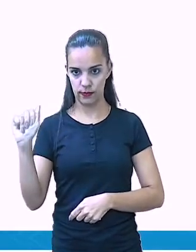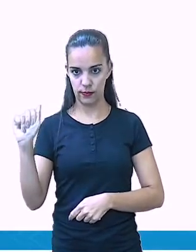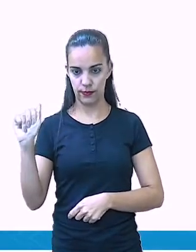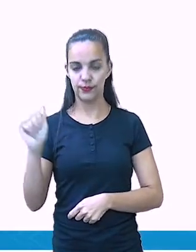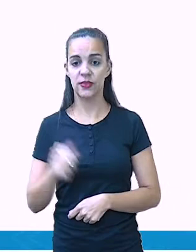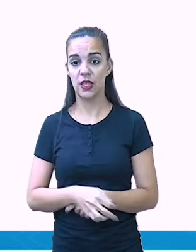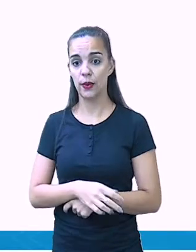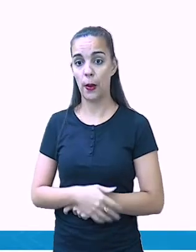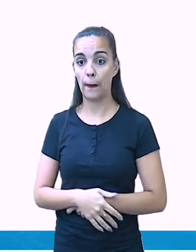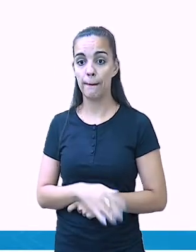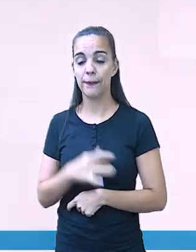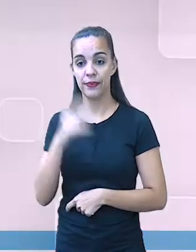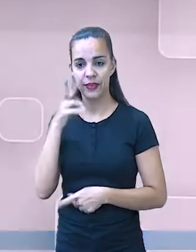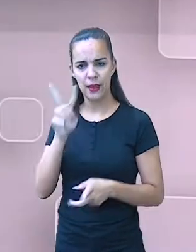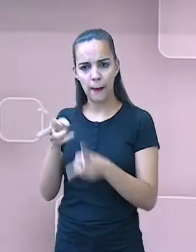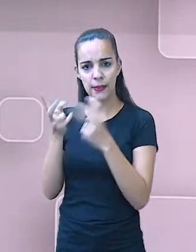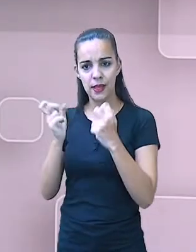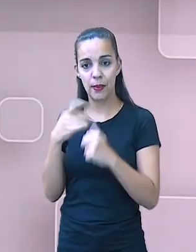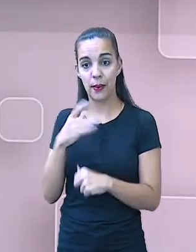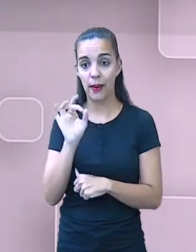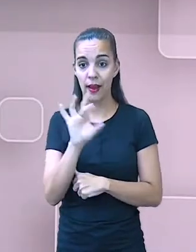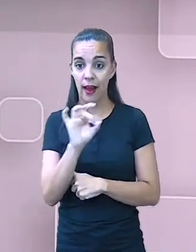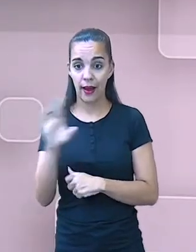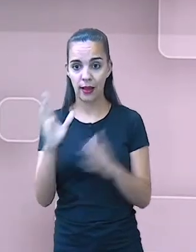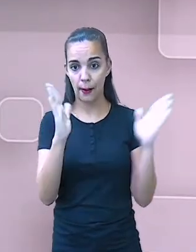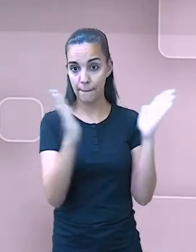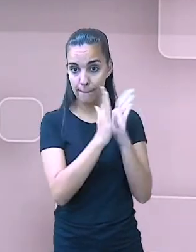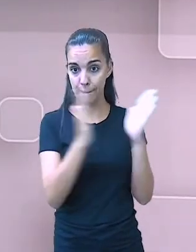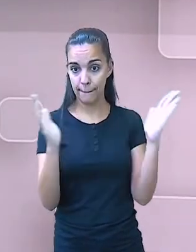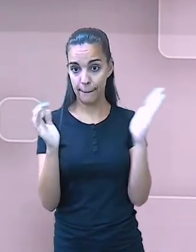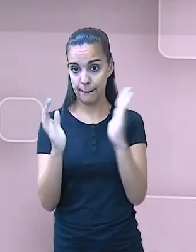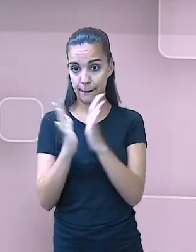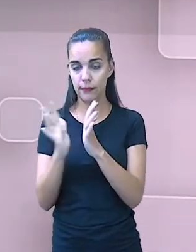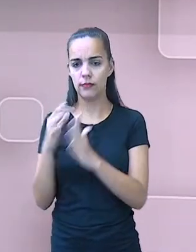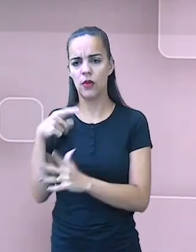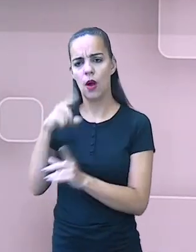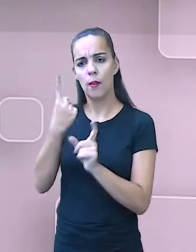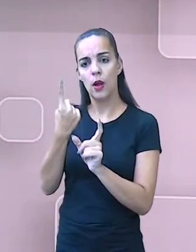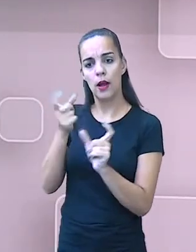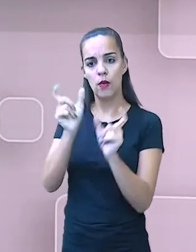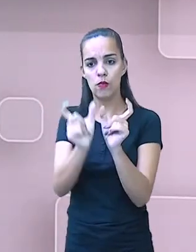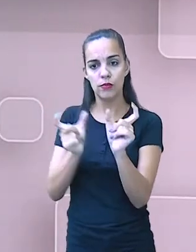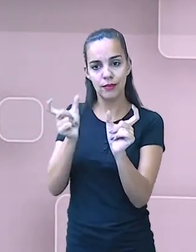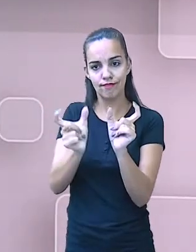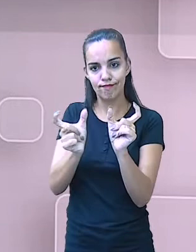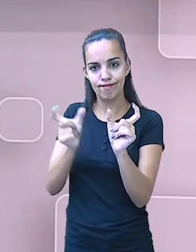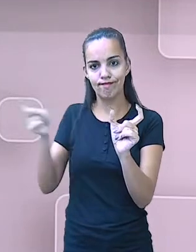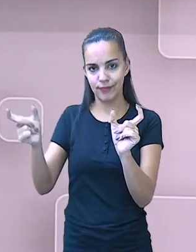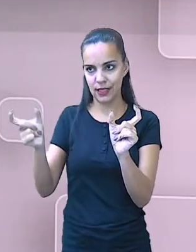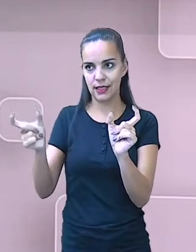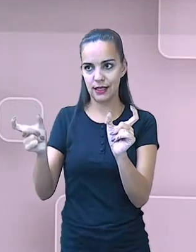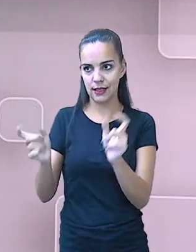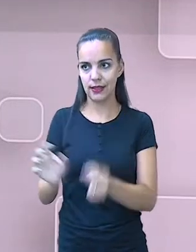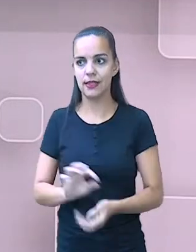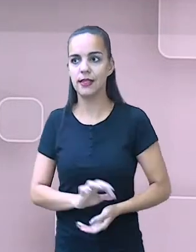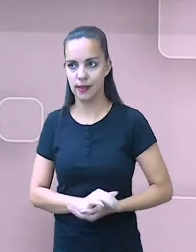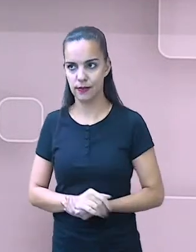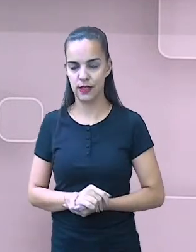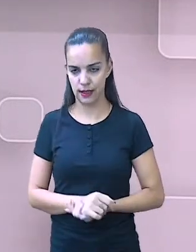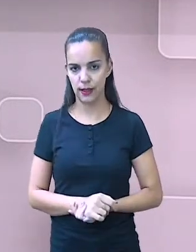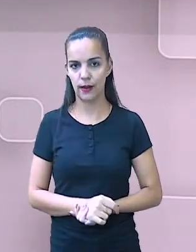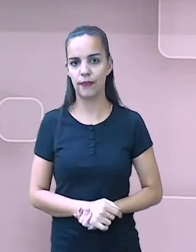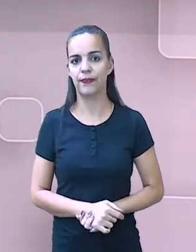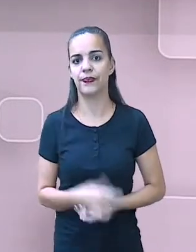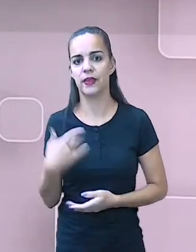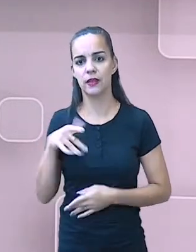Es-co-la. Assim, você consegue identificar melhor quantas sílabas ou quais são as sílabas